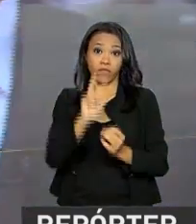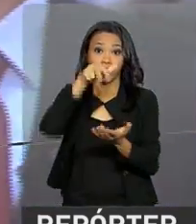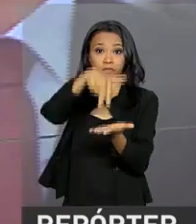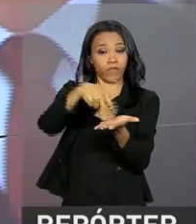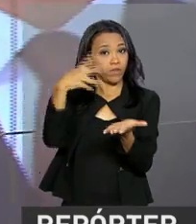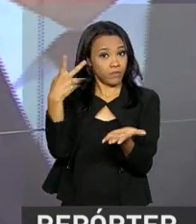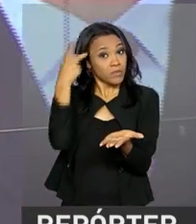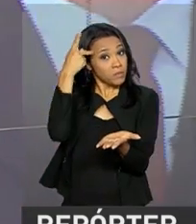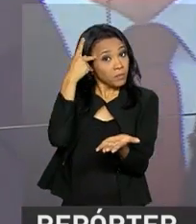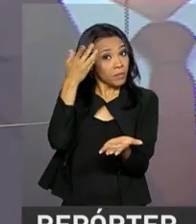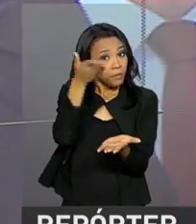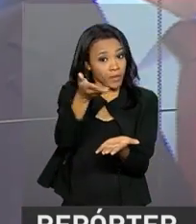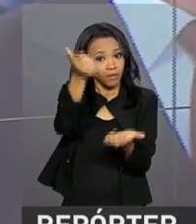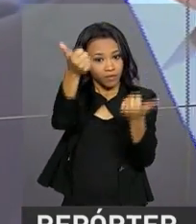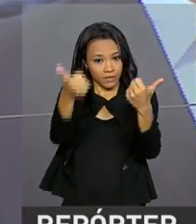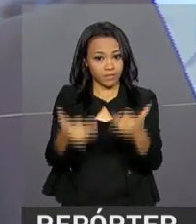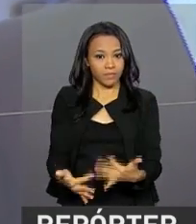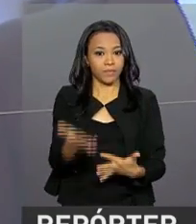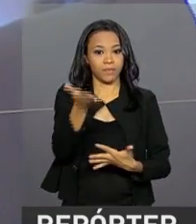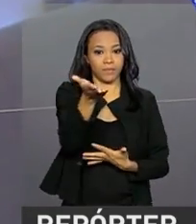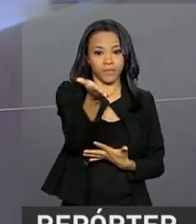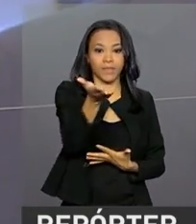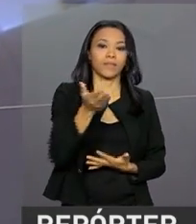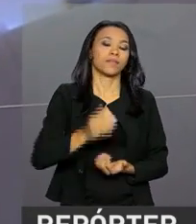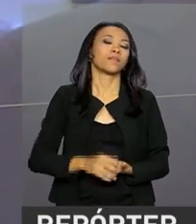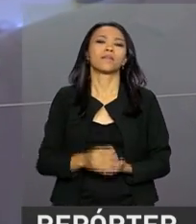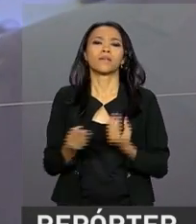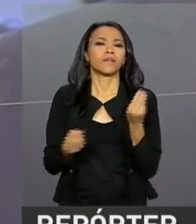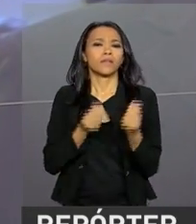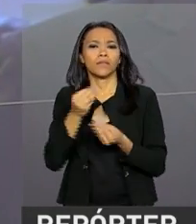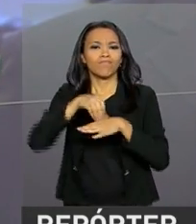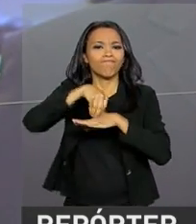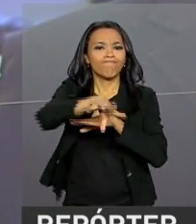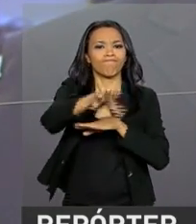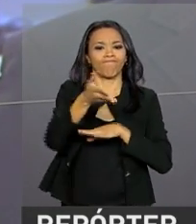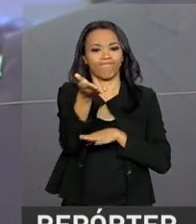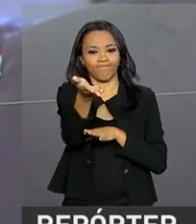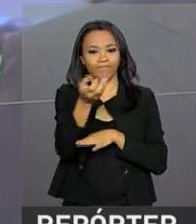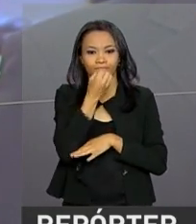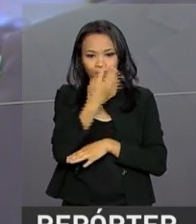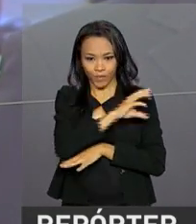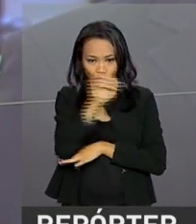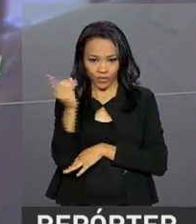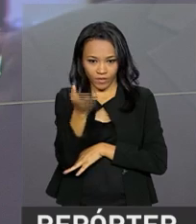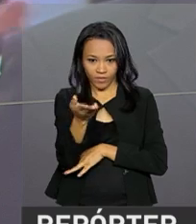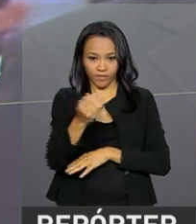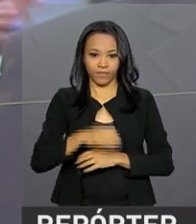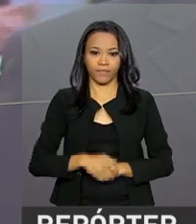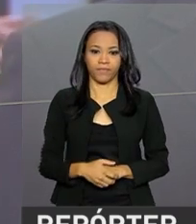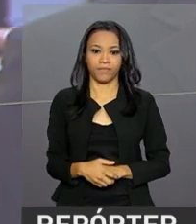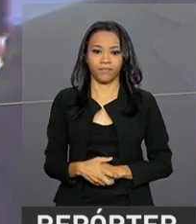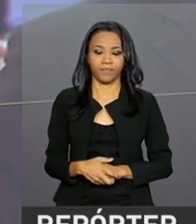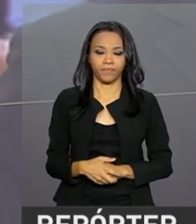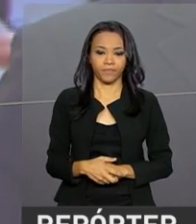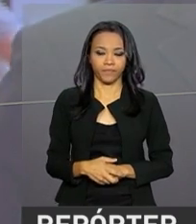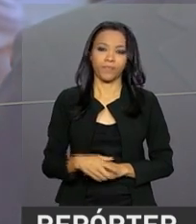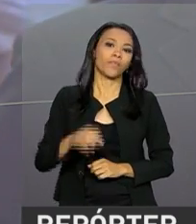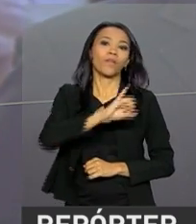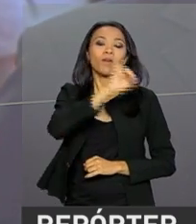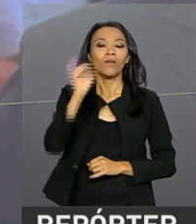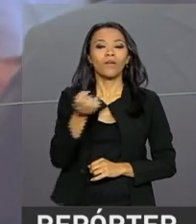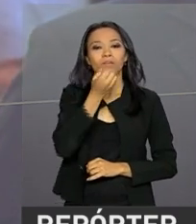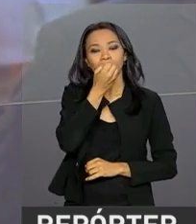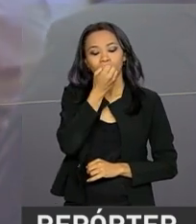com repórter José Luiz filho que tem mais informações sobre esse assunto pra gente oi Zé Bom dia olá bom